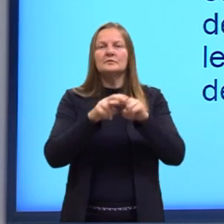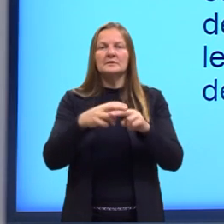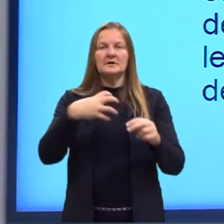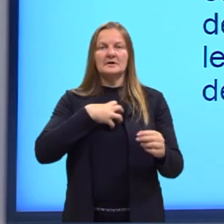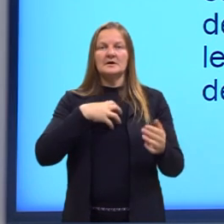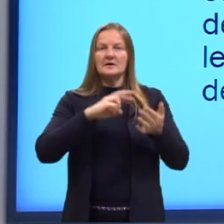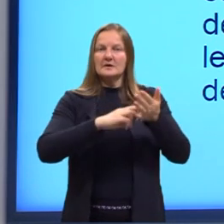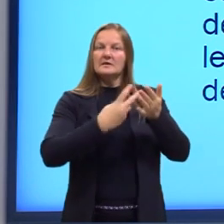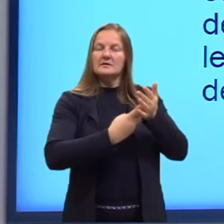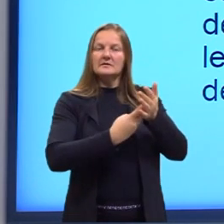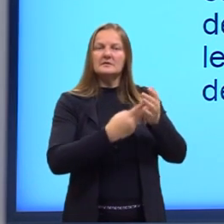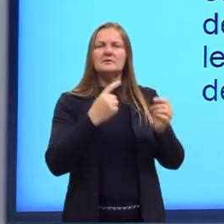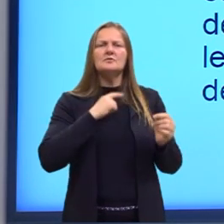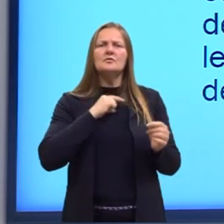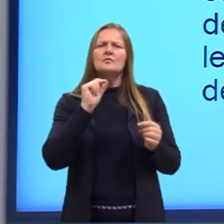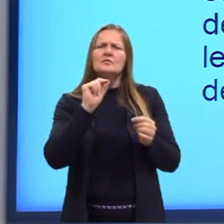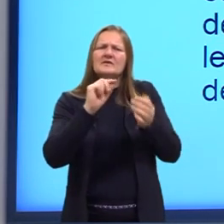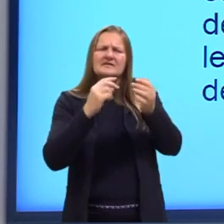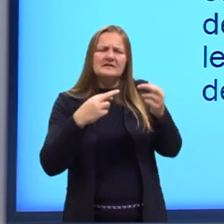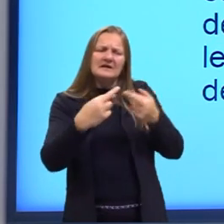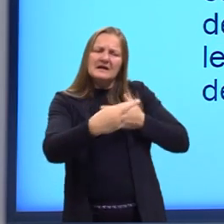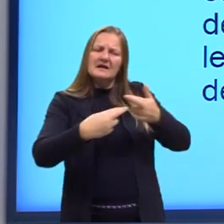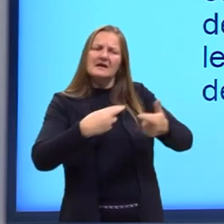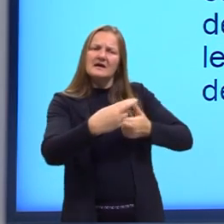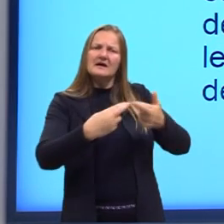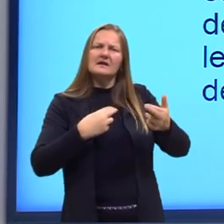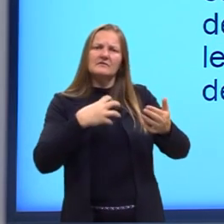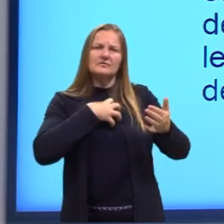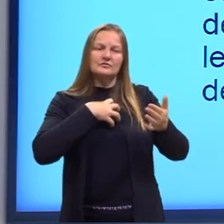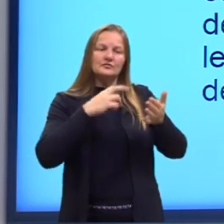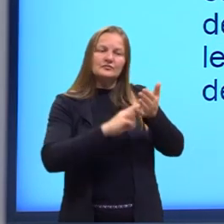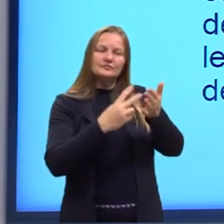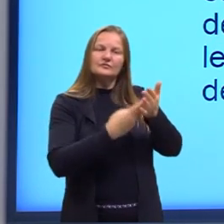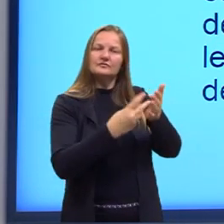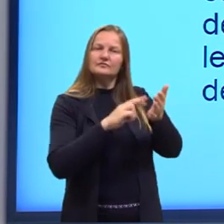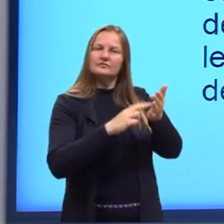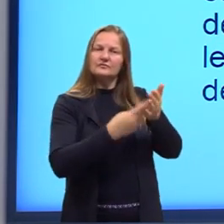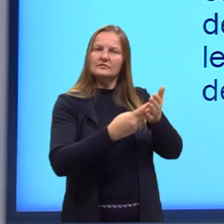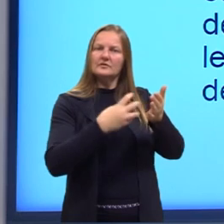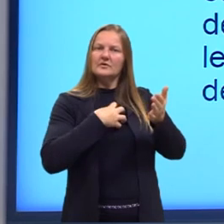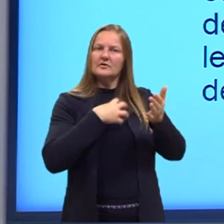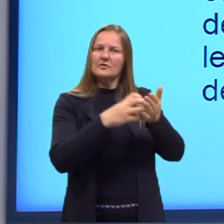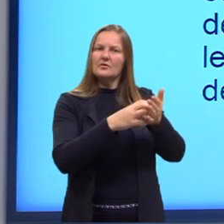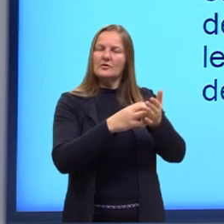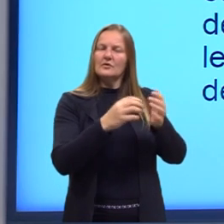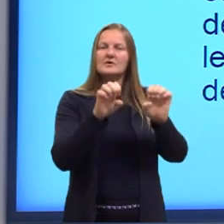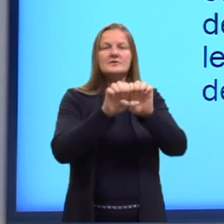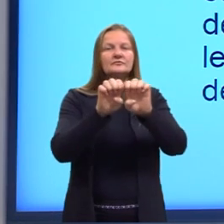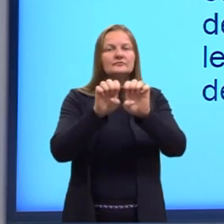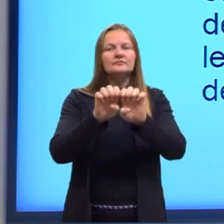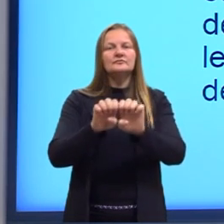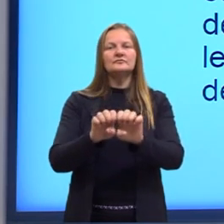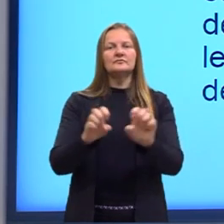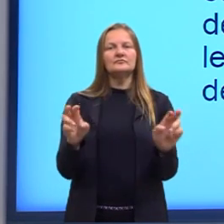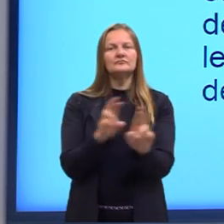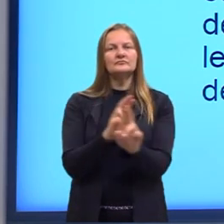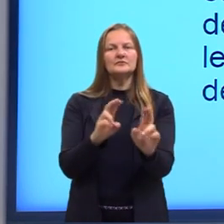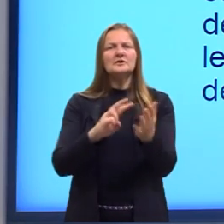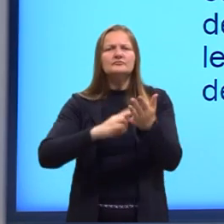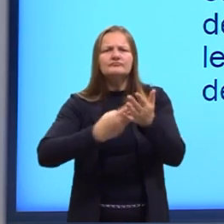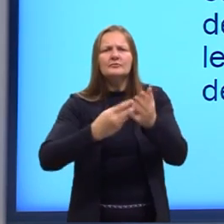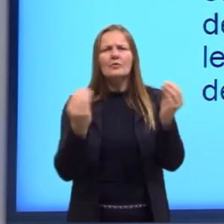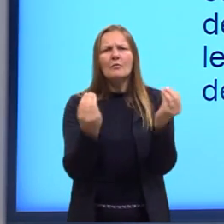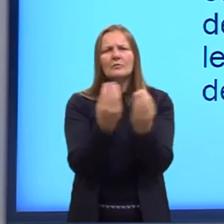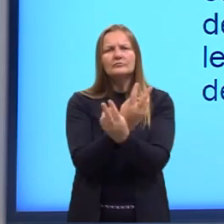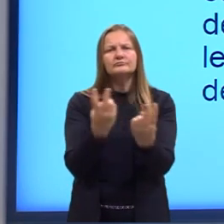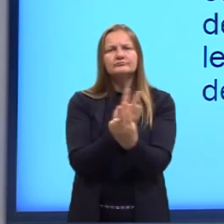semântica está relacionada com as relações de sentido entre as estruturas para